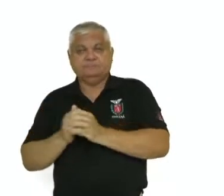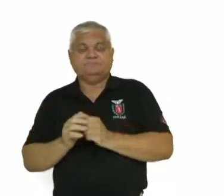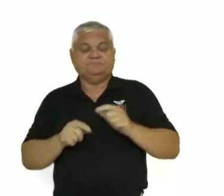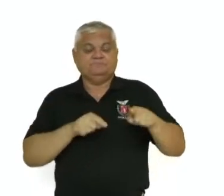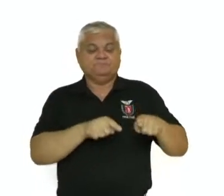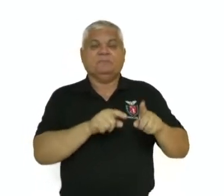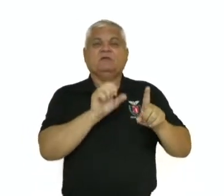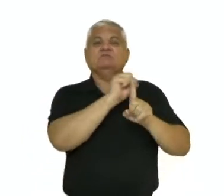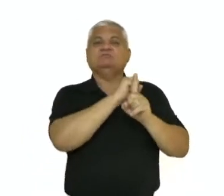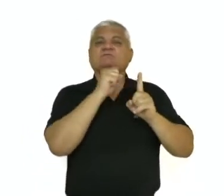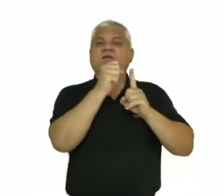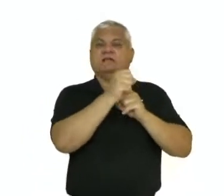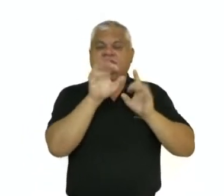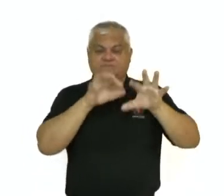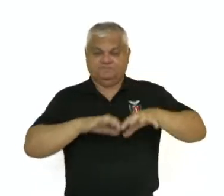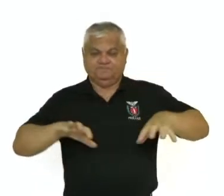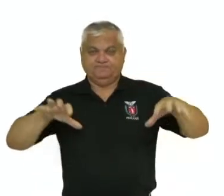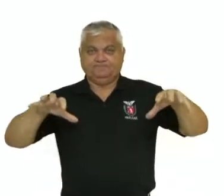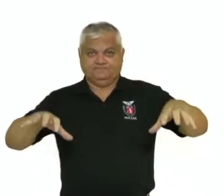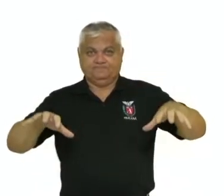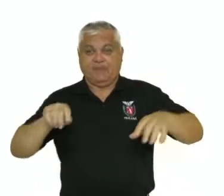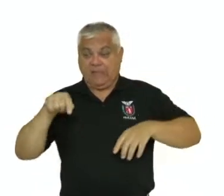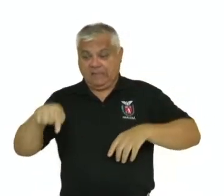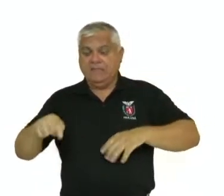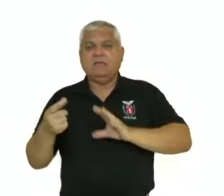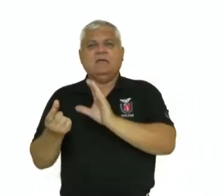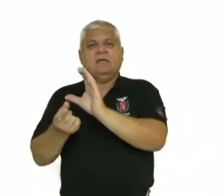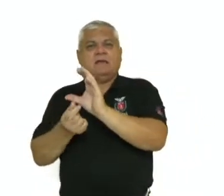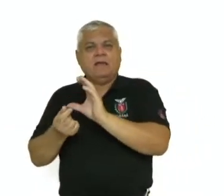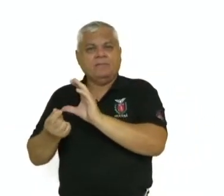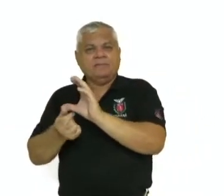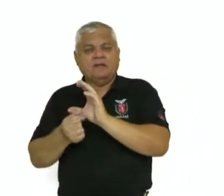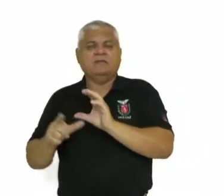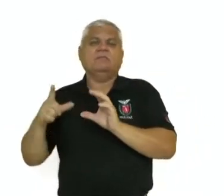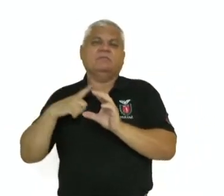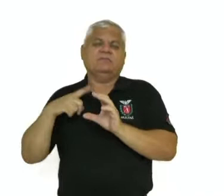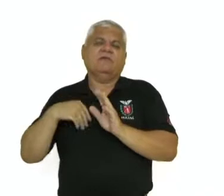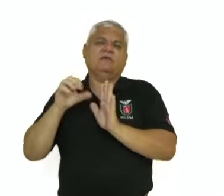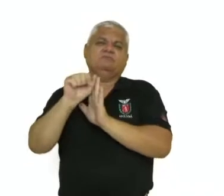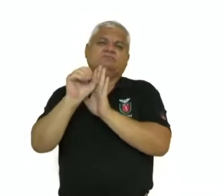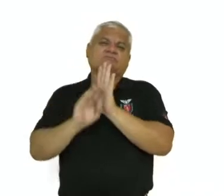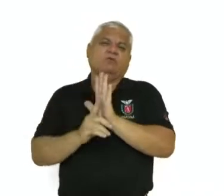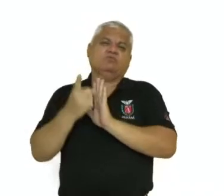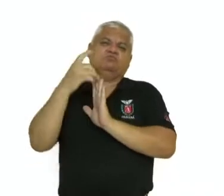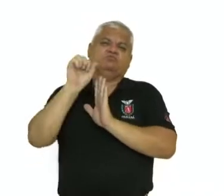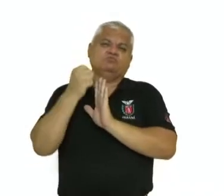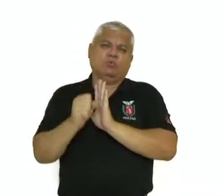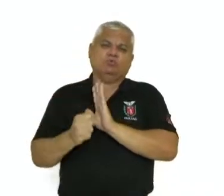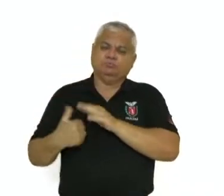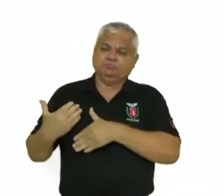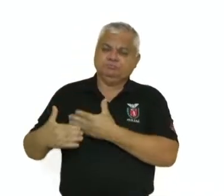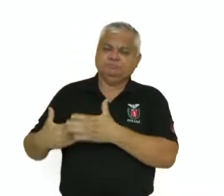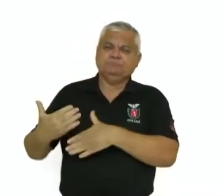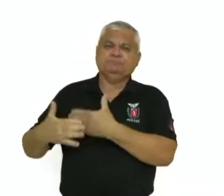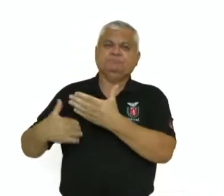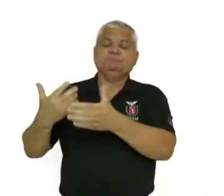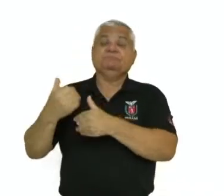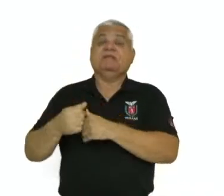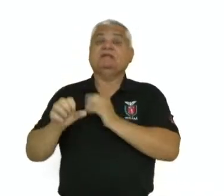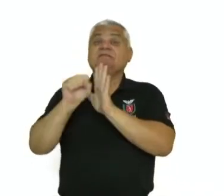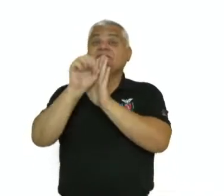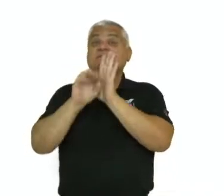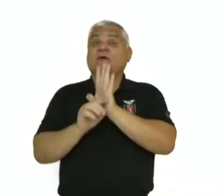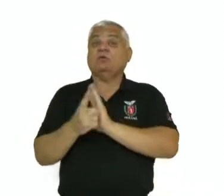o socialismo. O sistema capitalista vigora desde o século XVIII. No entanto, no século